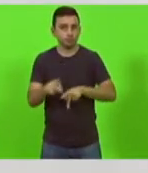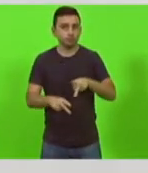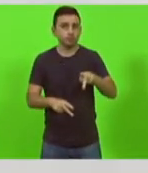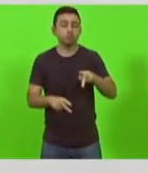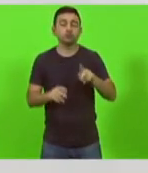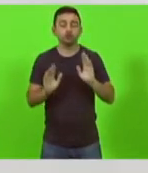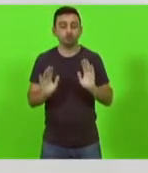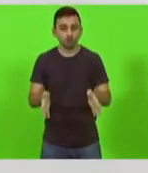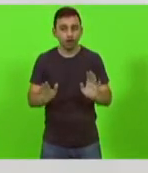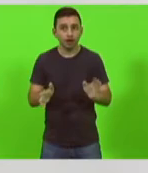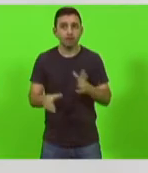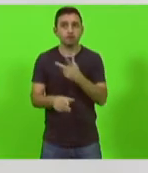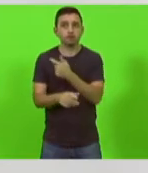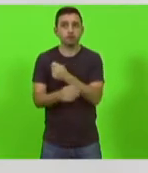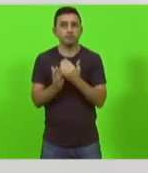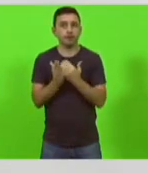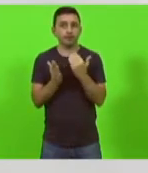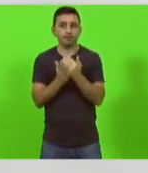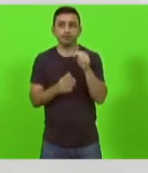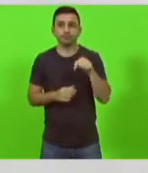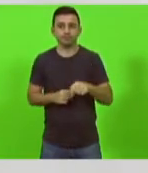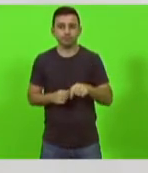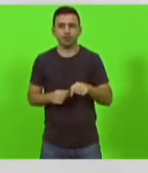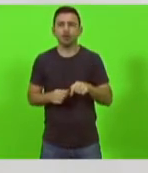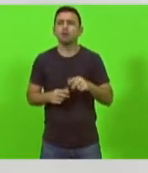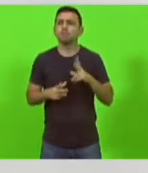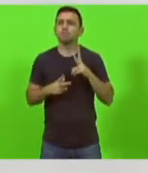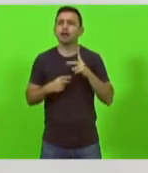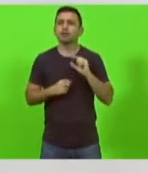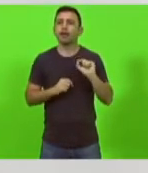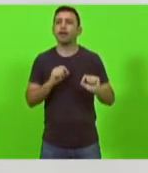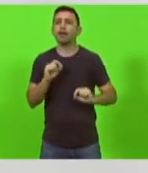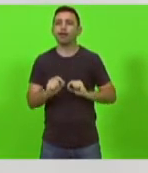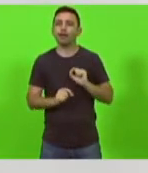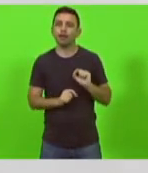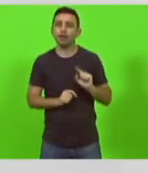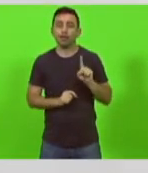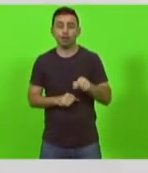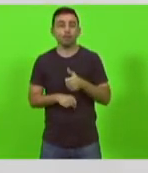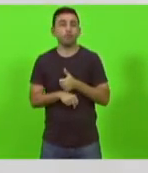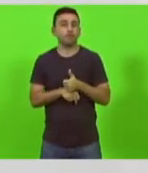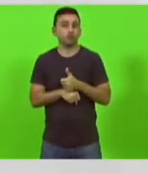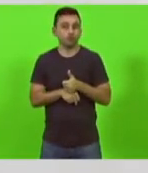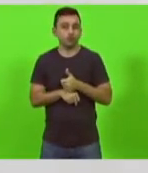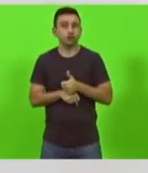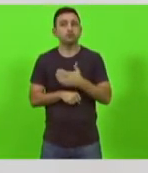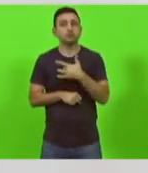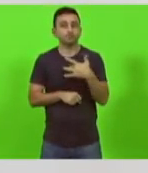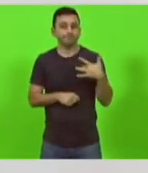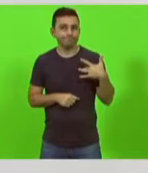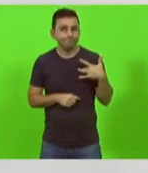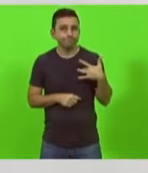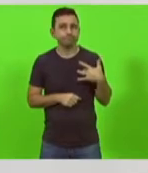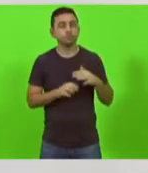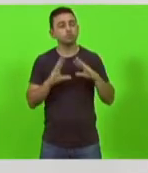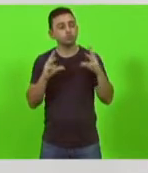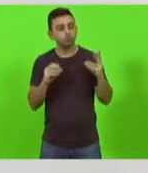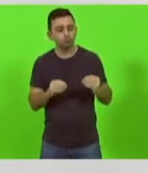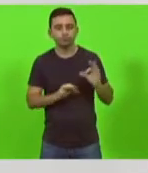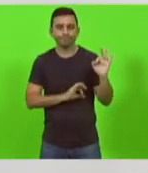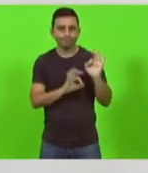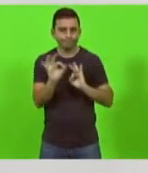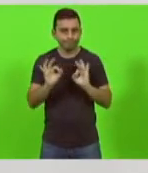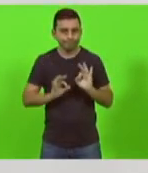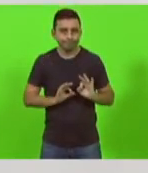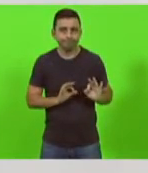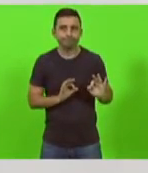vacinável. Mérito de muitos, em especial dos profissionais da saúde e de todos aqueles envolvidos na organização de